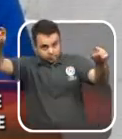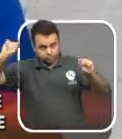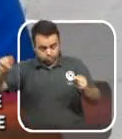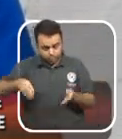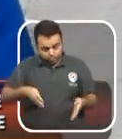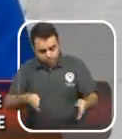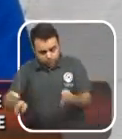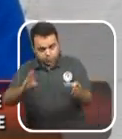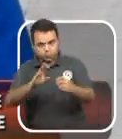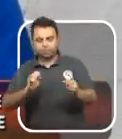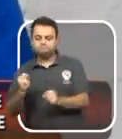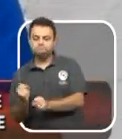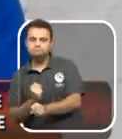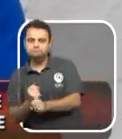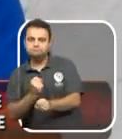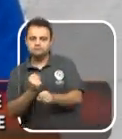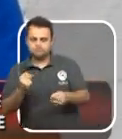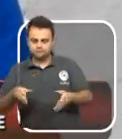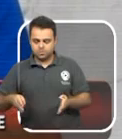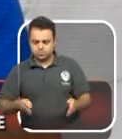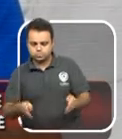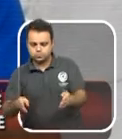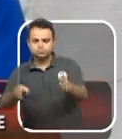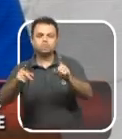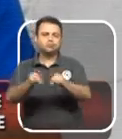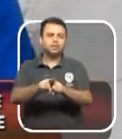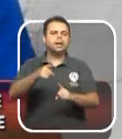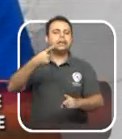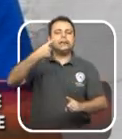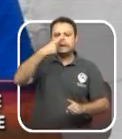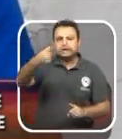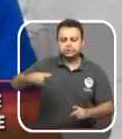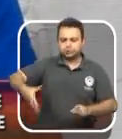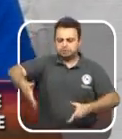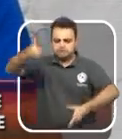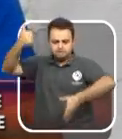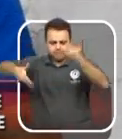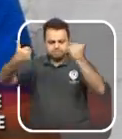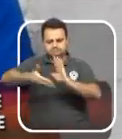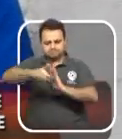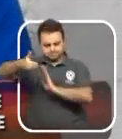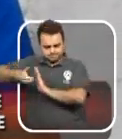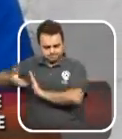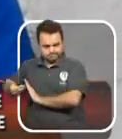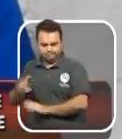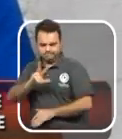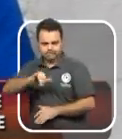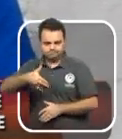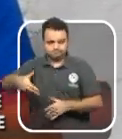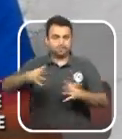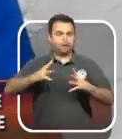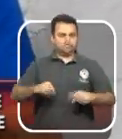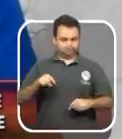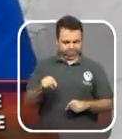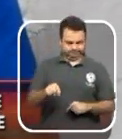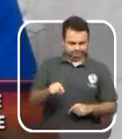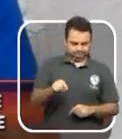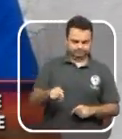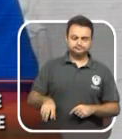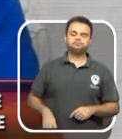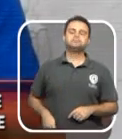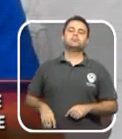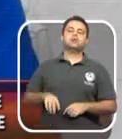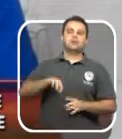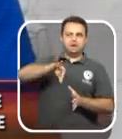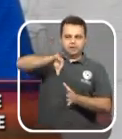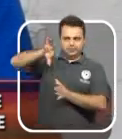aí importantes, o mapeamento das nascentes estão sendo feitos, já está numa fase final. Uma questão importante também, o córrego Pedadinha, na região